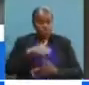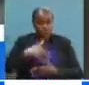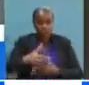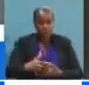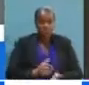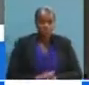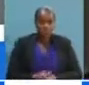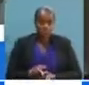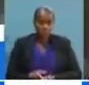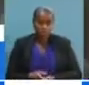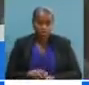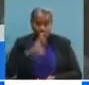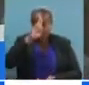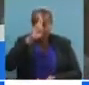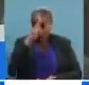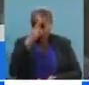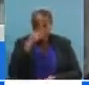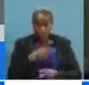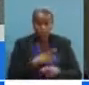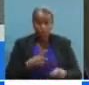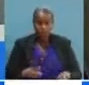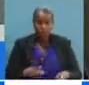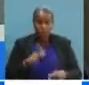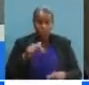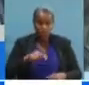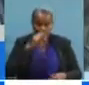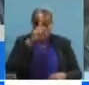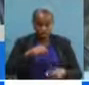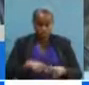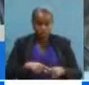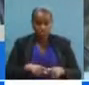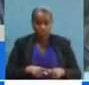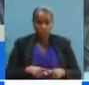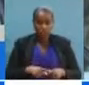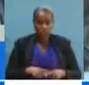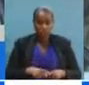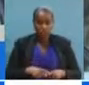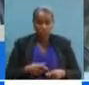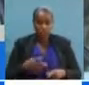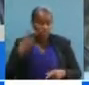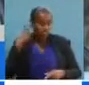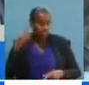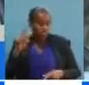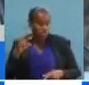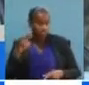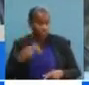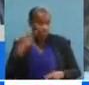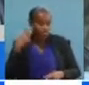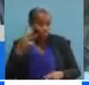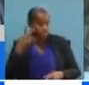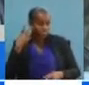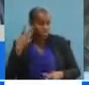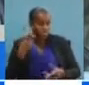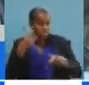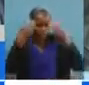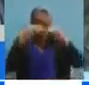continuaremos esse esforço, porque o objetivo, como se diz, é termos uma educação de qualidade, e educação de qualidade